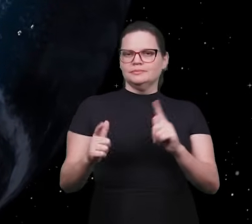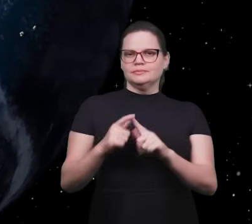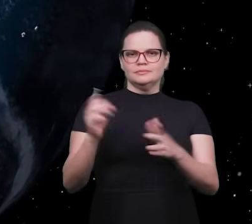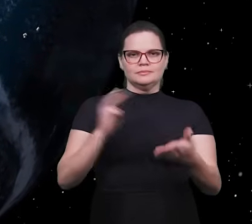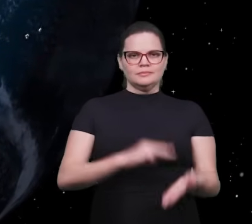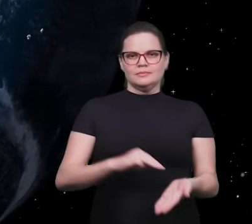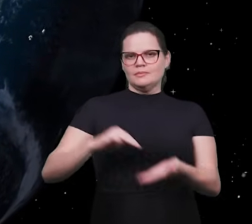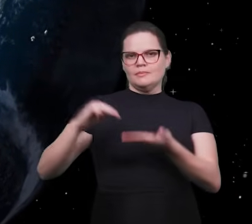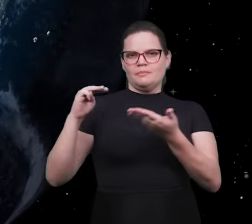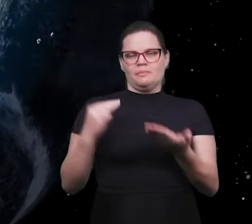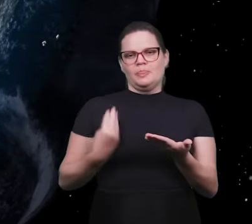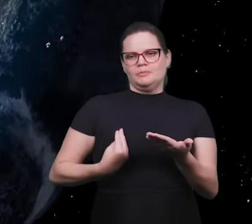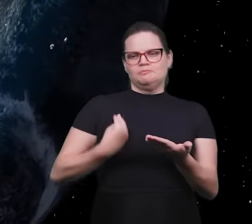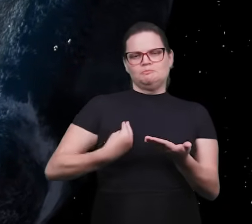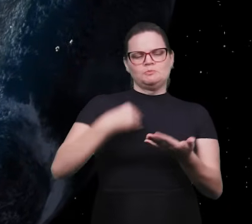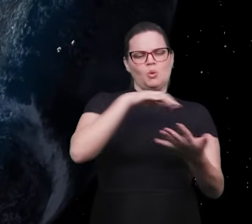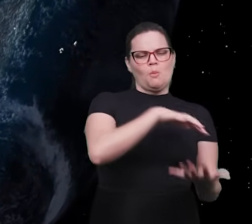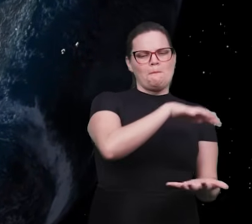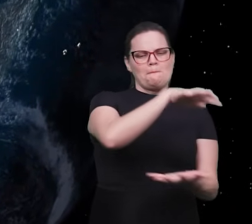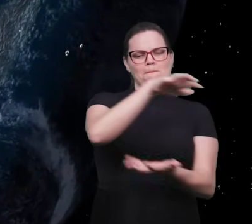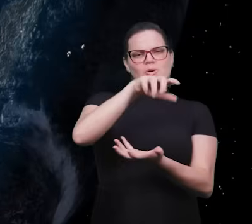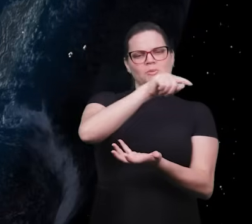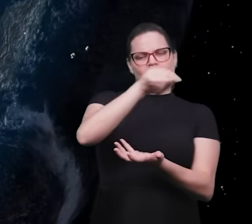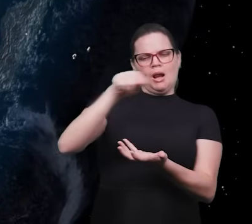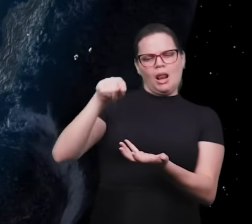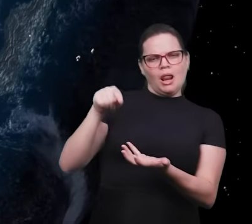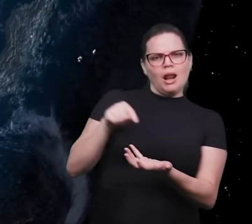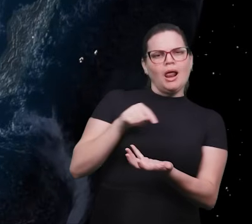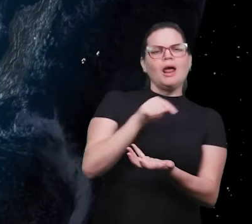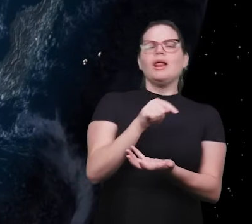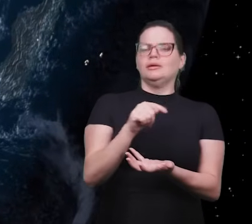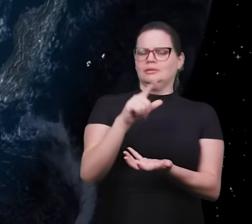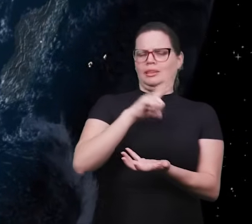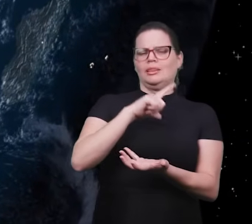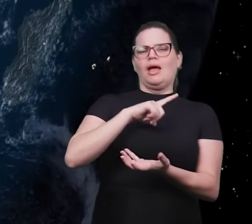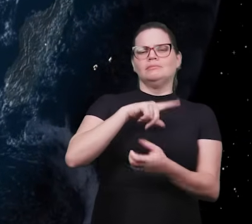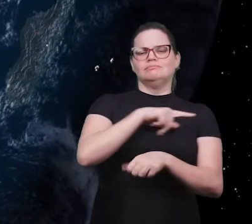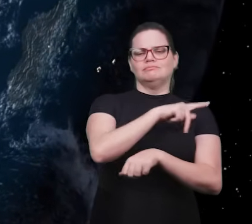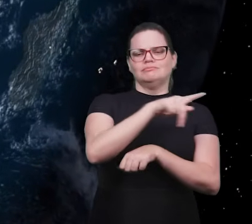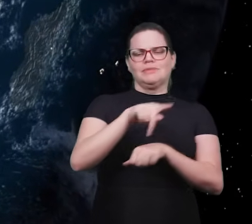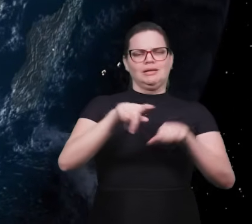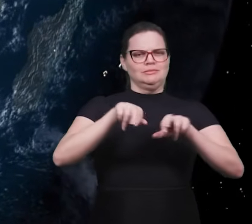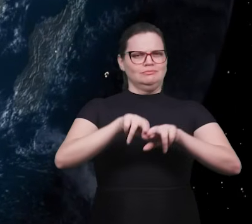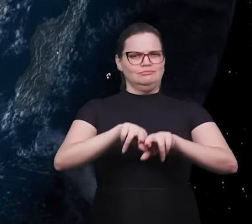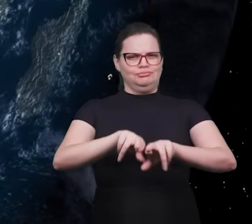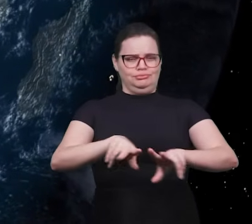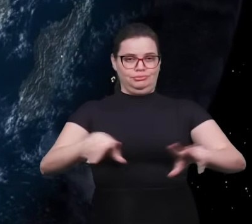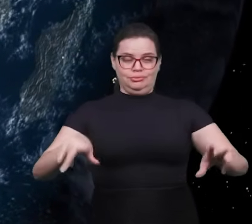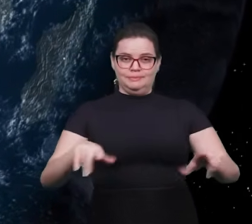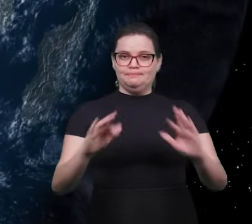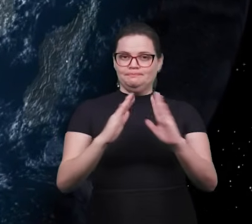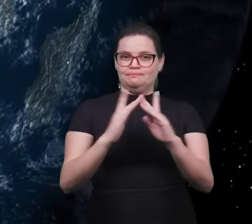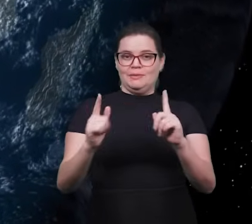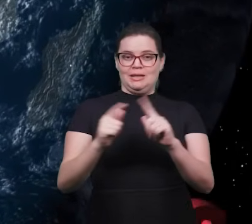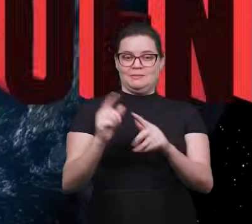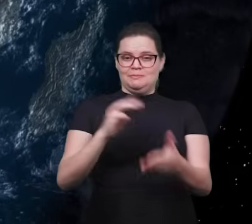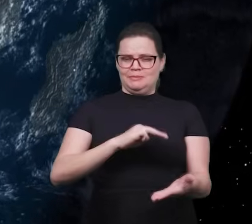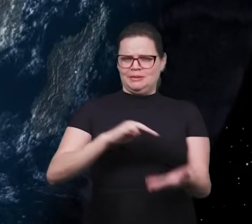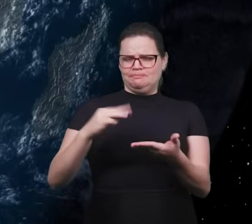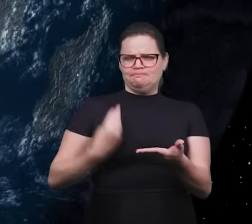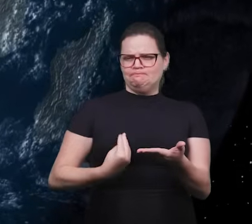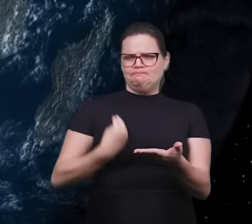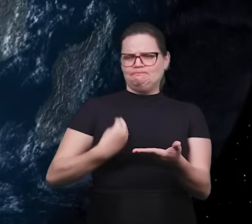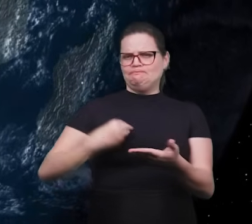A Igreja Cristã Maranata está presente em nações de todos os continentes do planeta. Igrejas de países